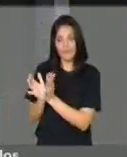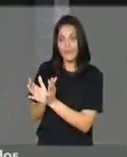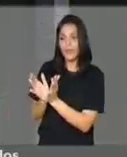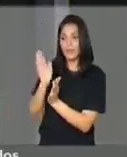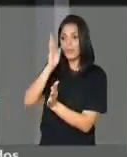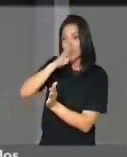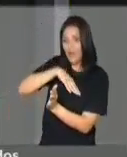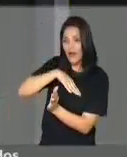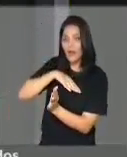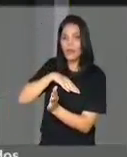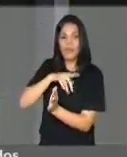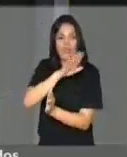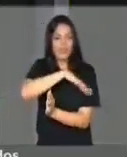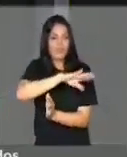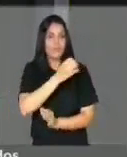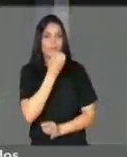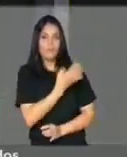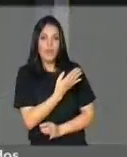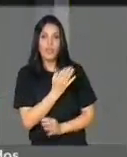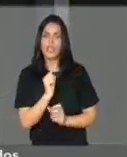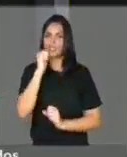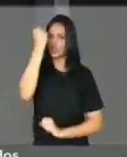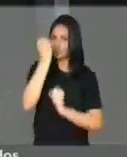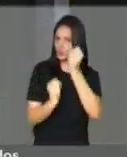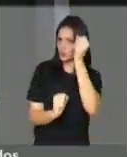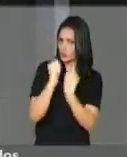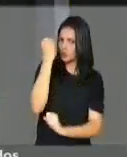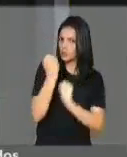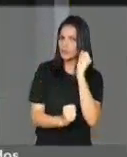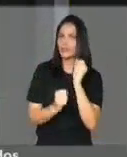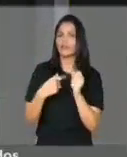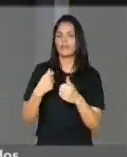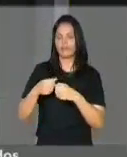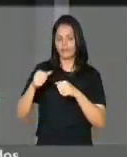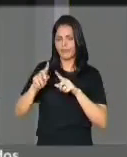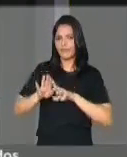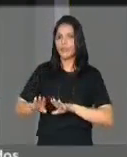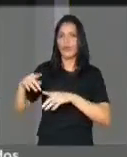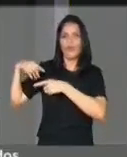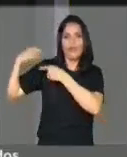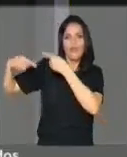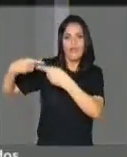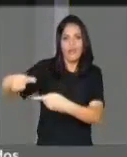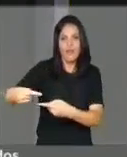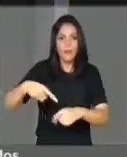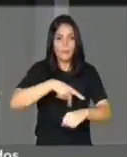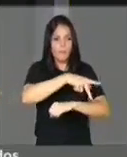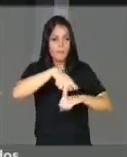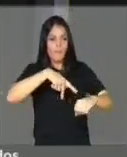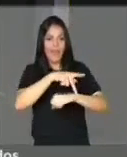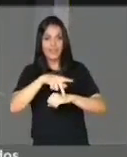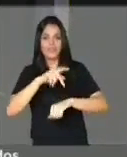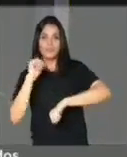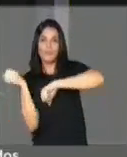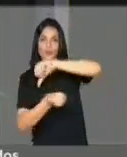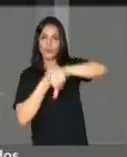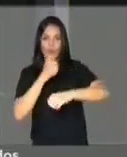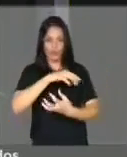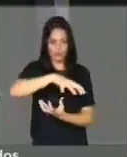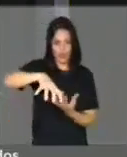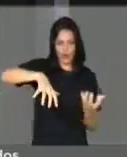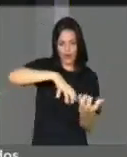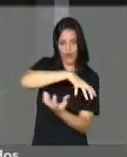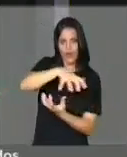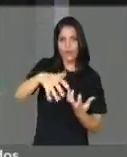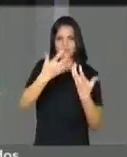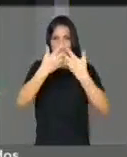para o mal, a industrialização deixou a sua herança. E as nações que aderiram mais tardiamente aos novos